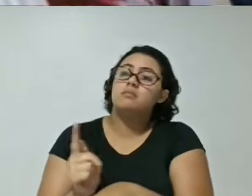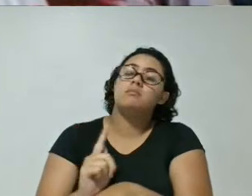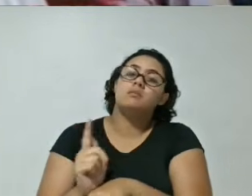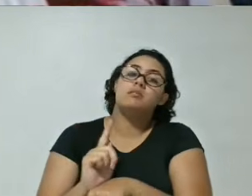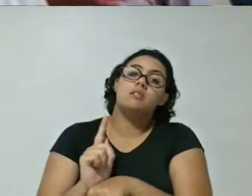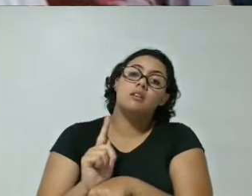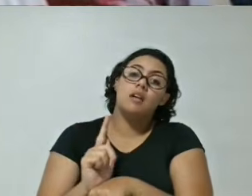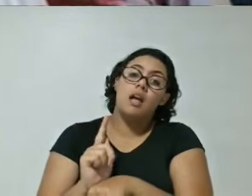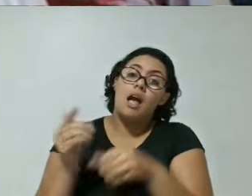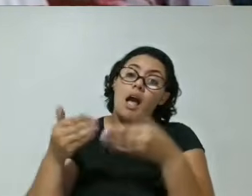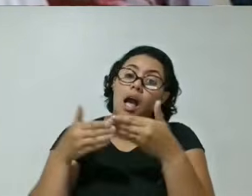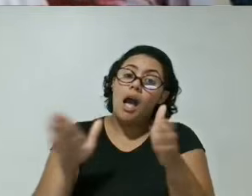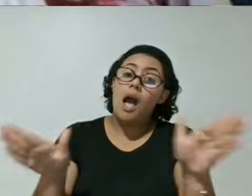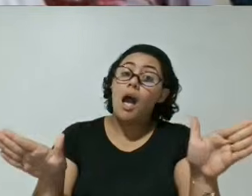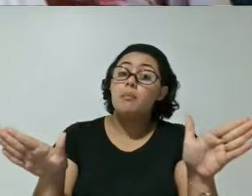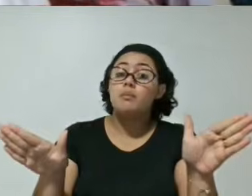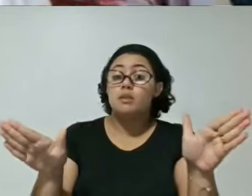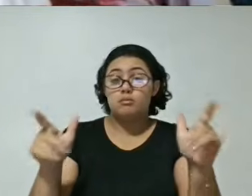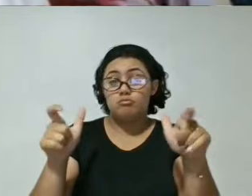uma lacuna, né, dentro